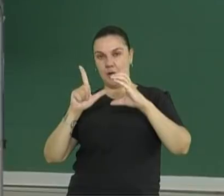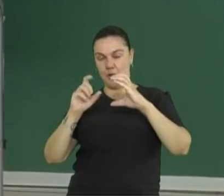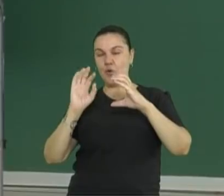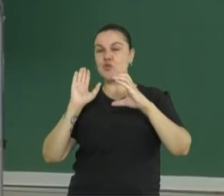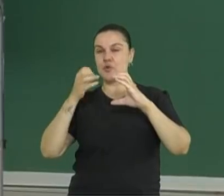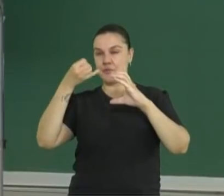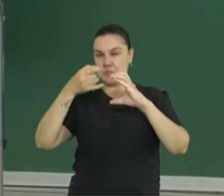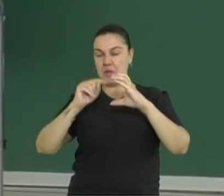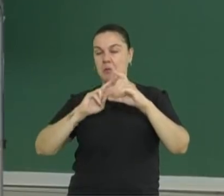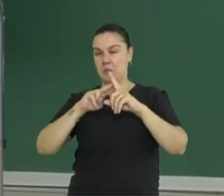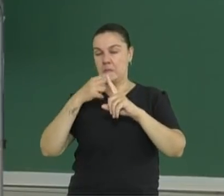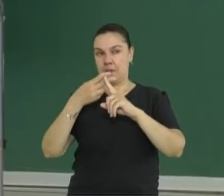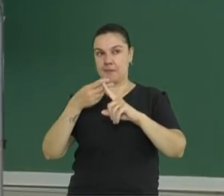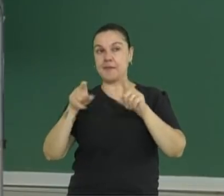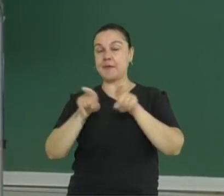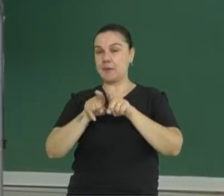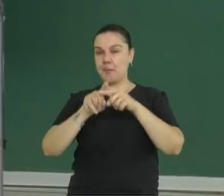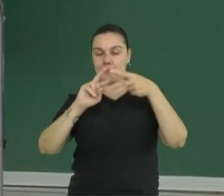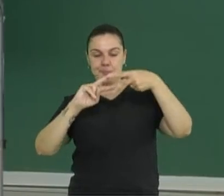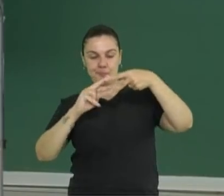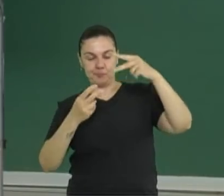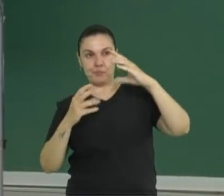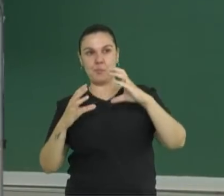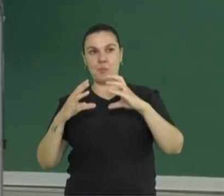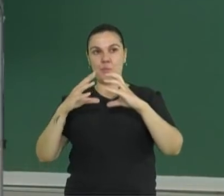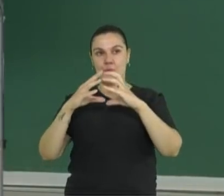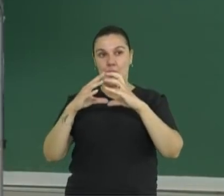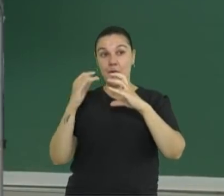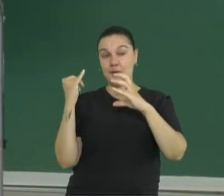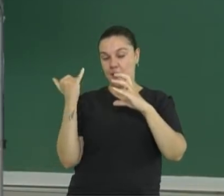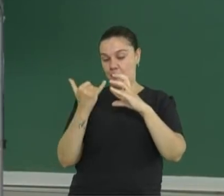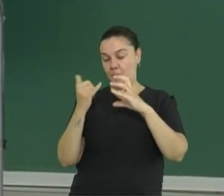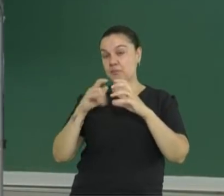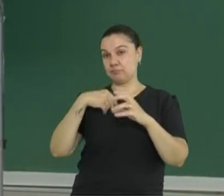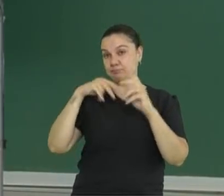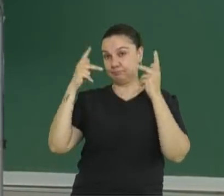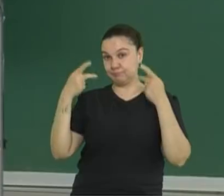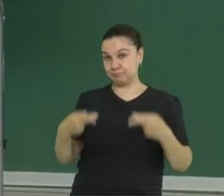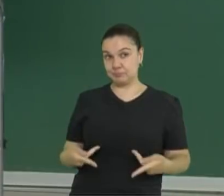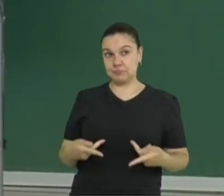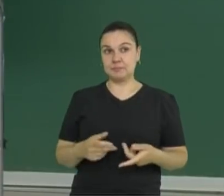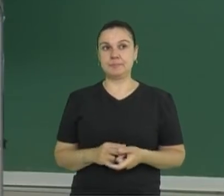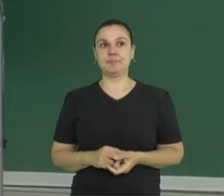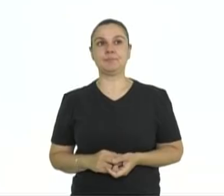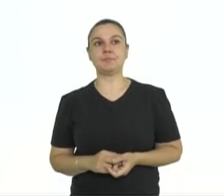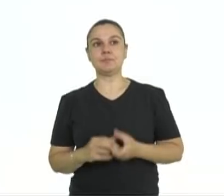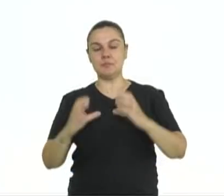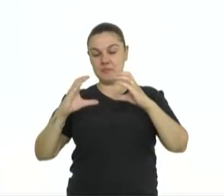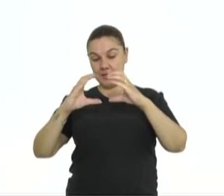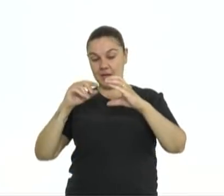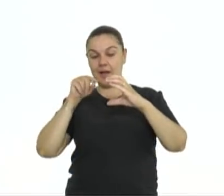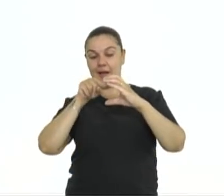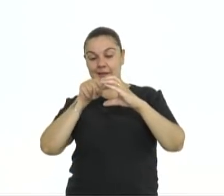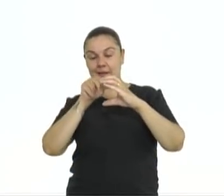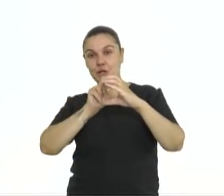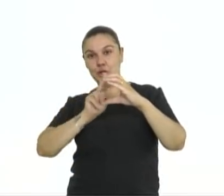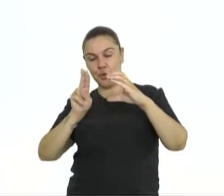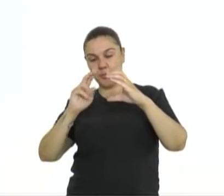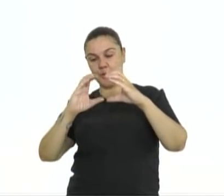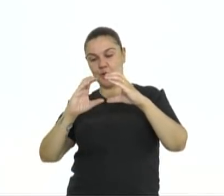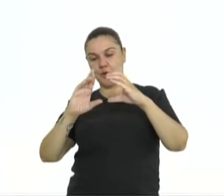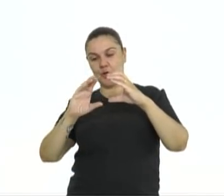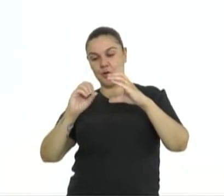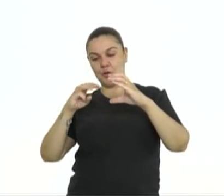função, além do material genético, que tem as informações da espécie, que nesse caso está definido, está escrito